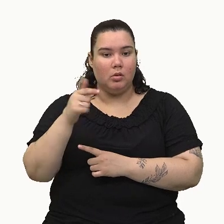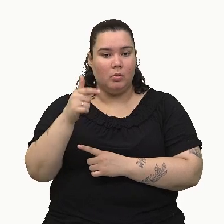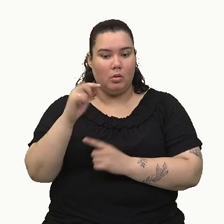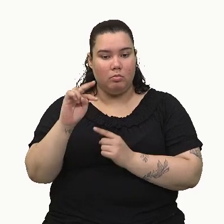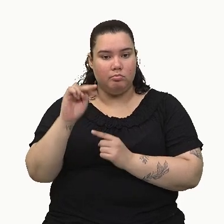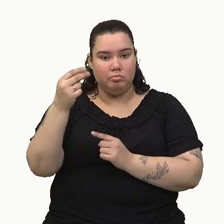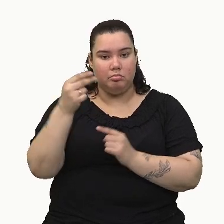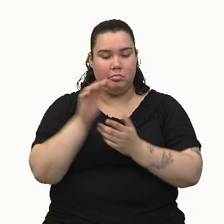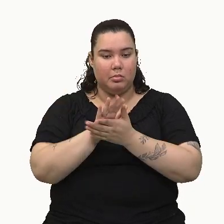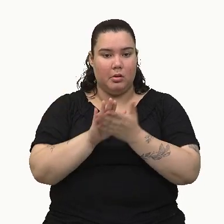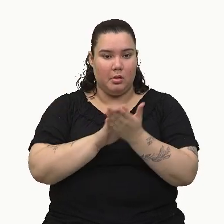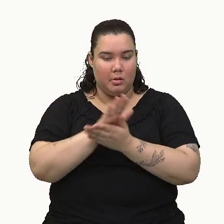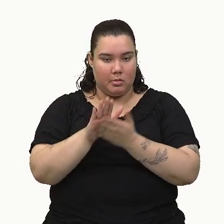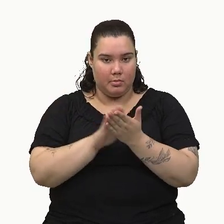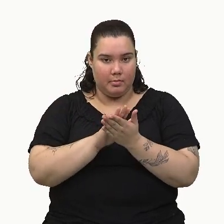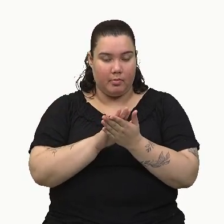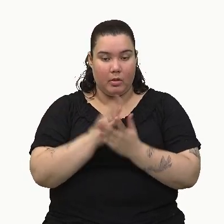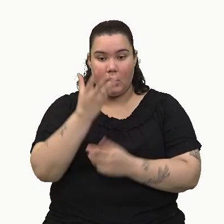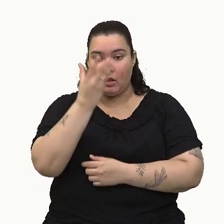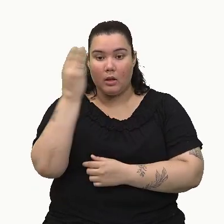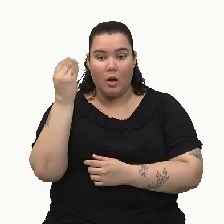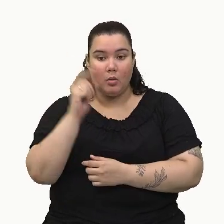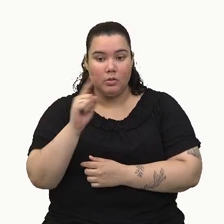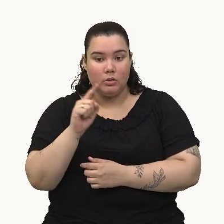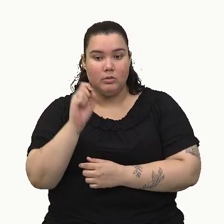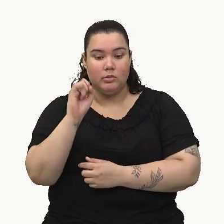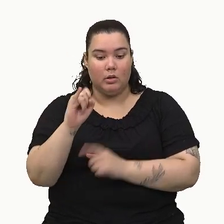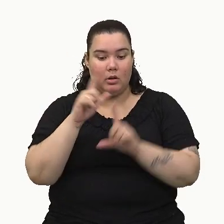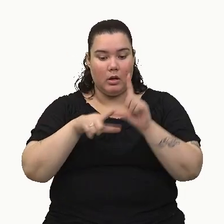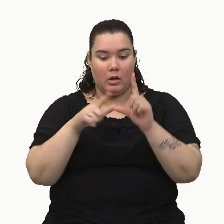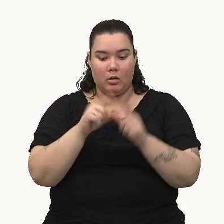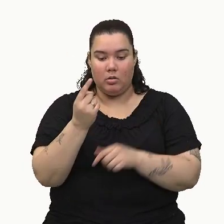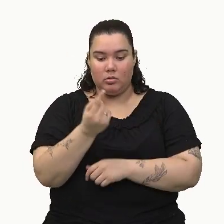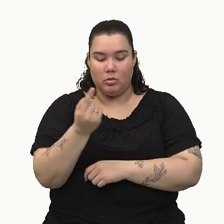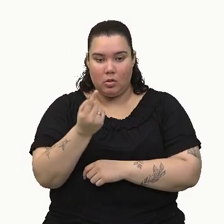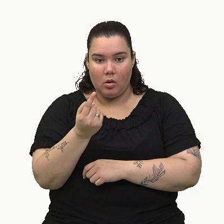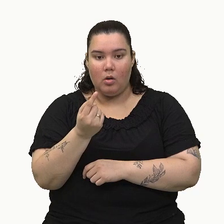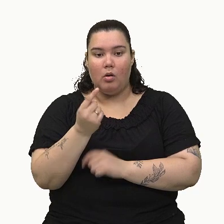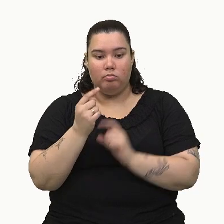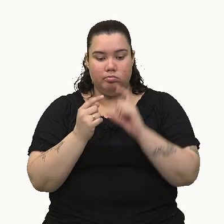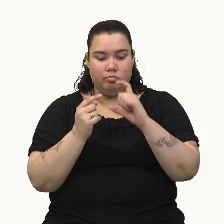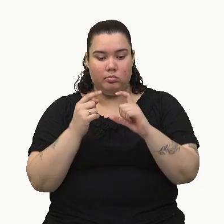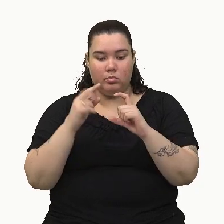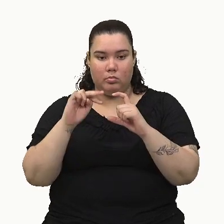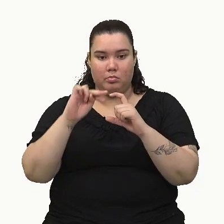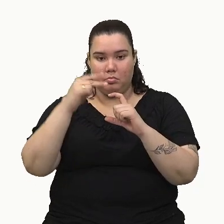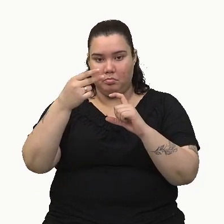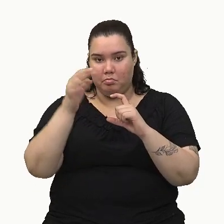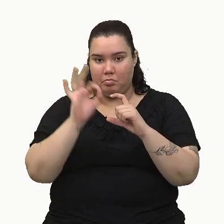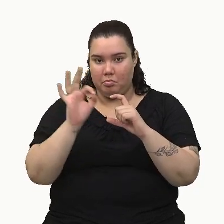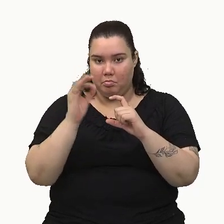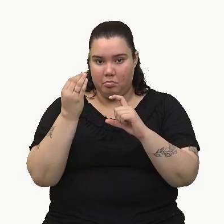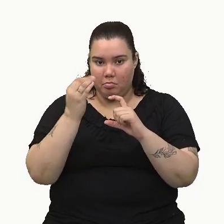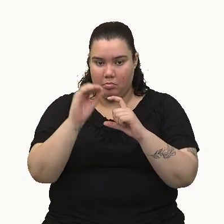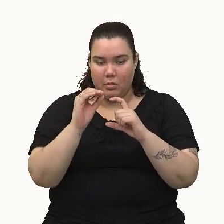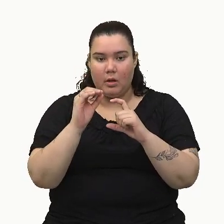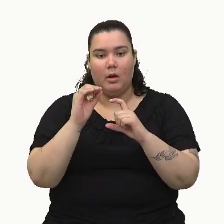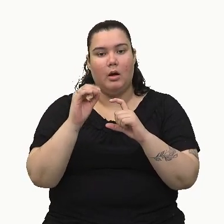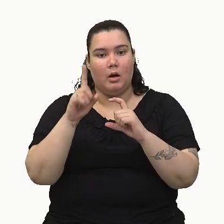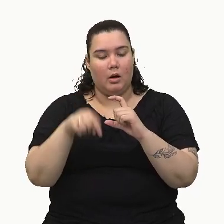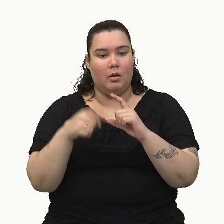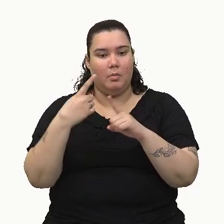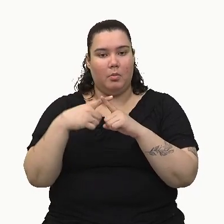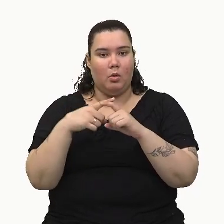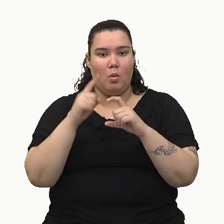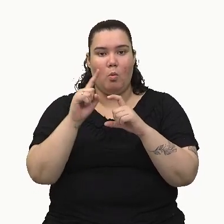expoente nenhum. Não se esqueçam que quando uma letra está sozinha e ela não possui nenhum expoente, é porque ele